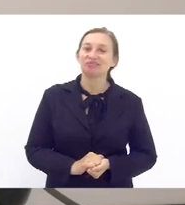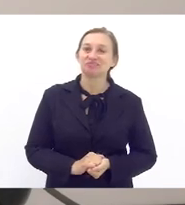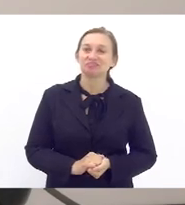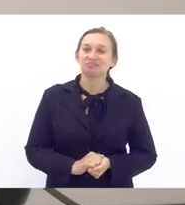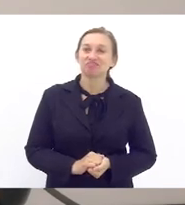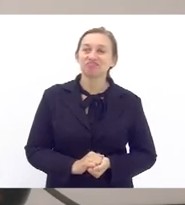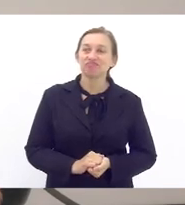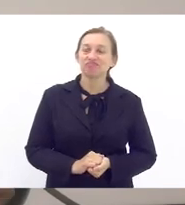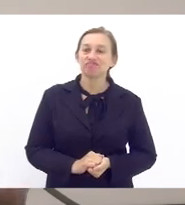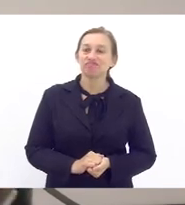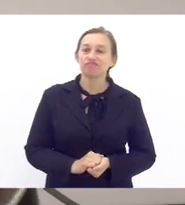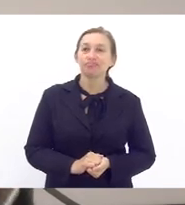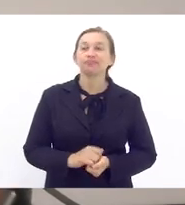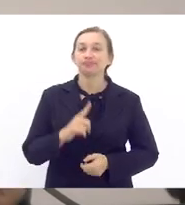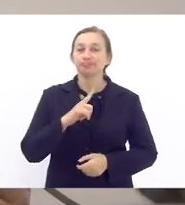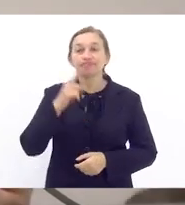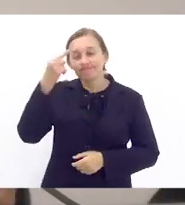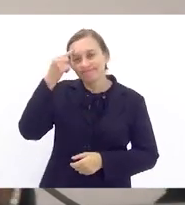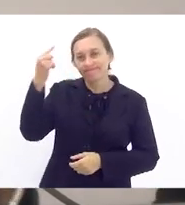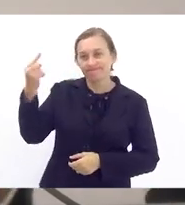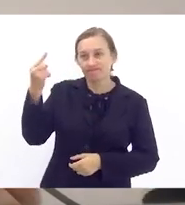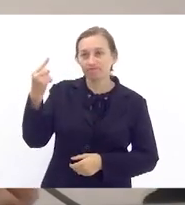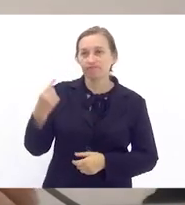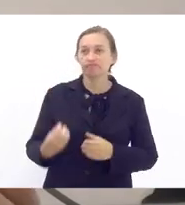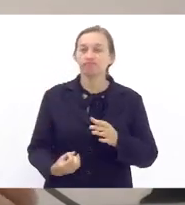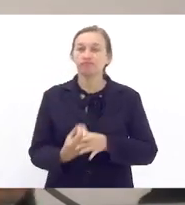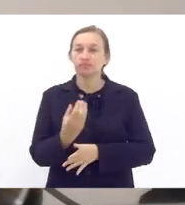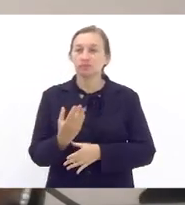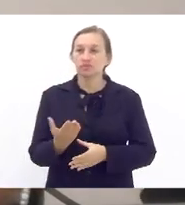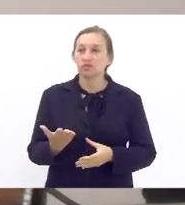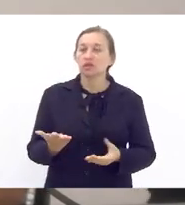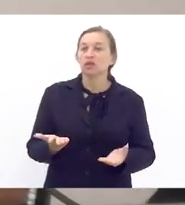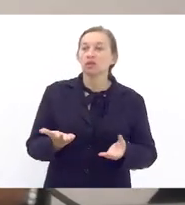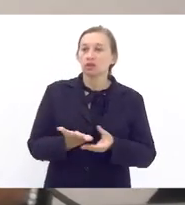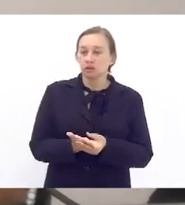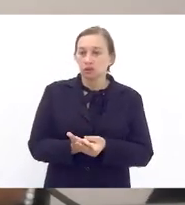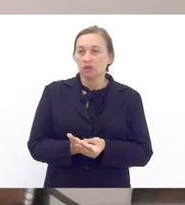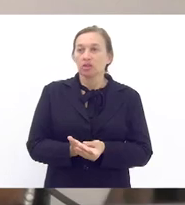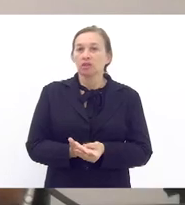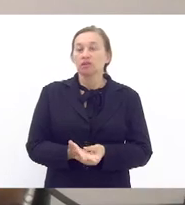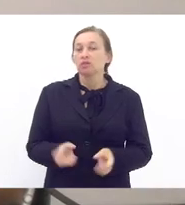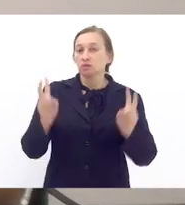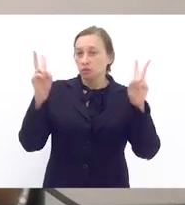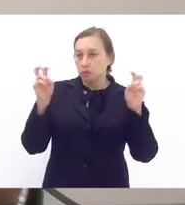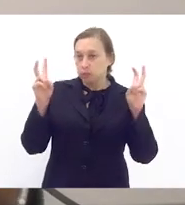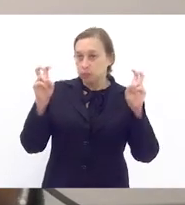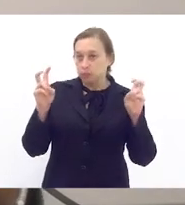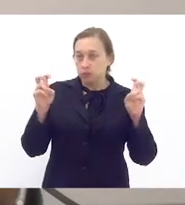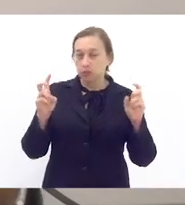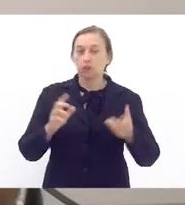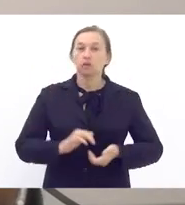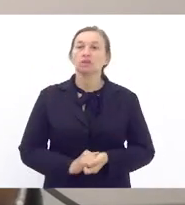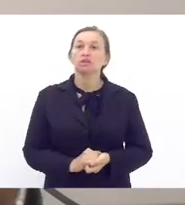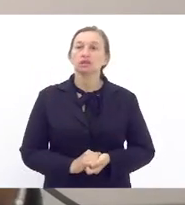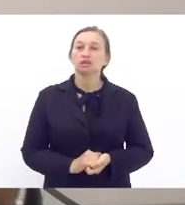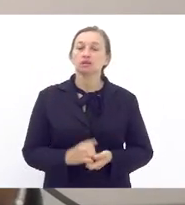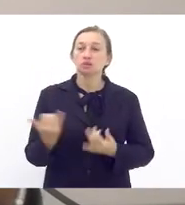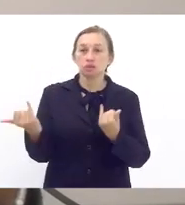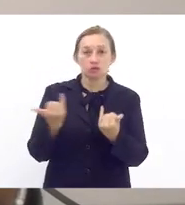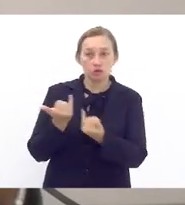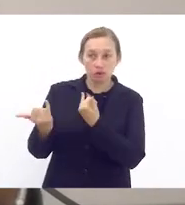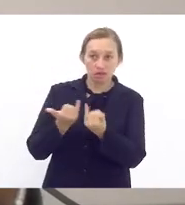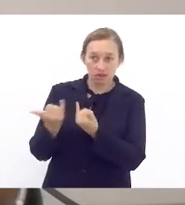a gente teve a ideia de instaurar um inquérito com relação a essa situação, a partir dessa